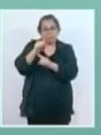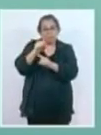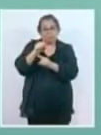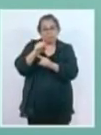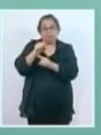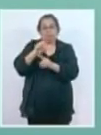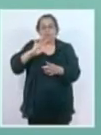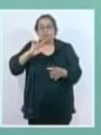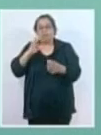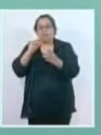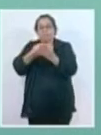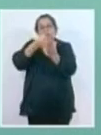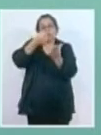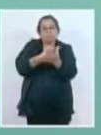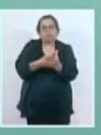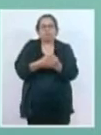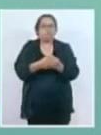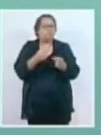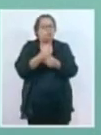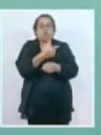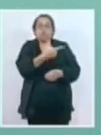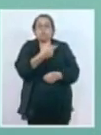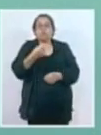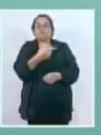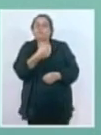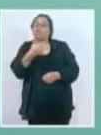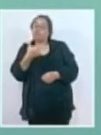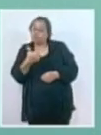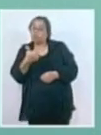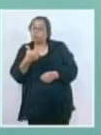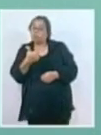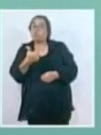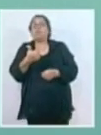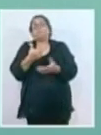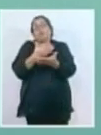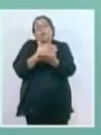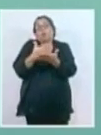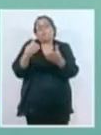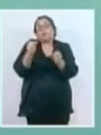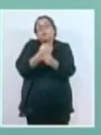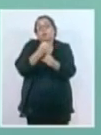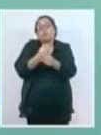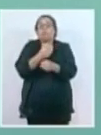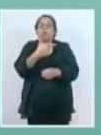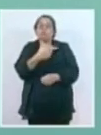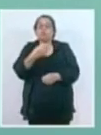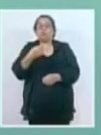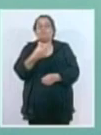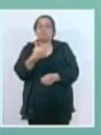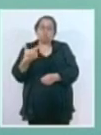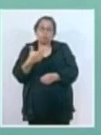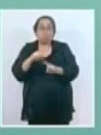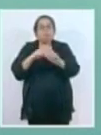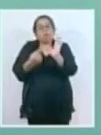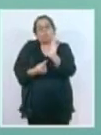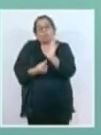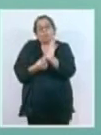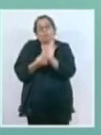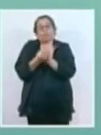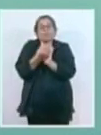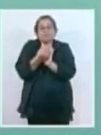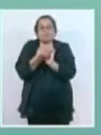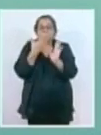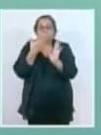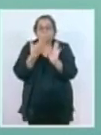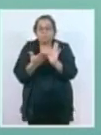em 2021, para fazer Sim. em 2022. Só que, infelizmente, o orçamento, na verdade,